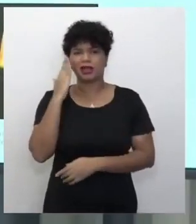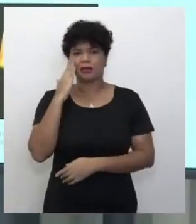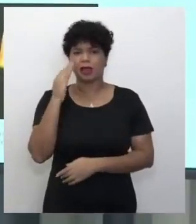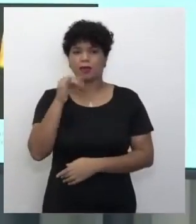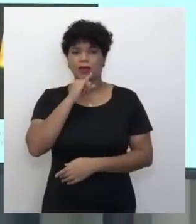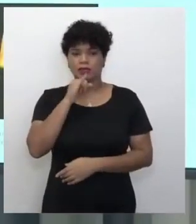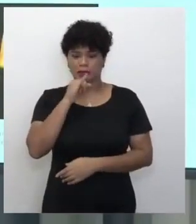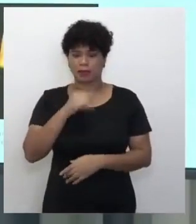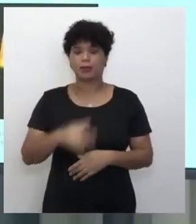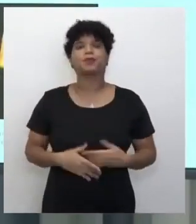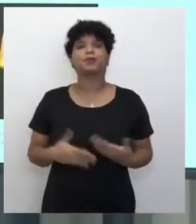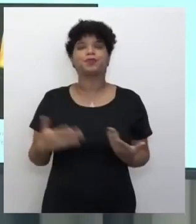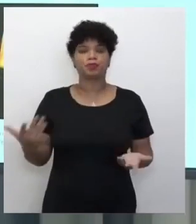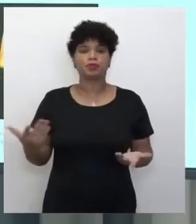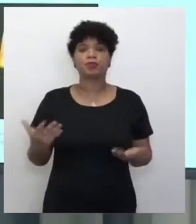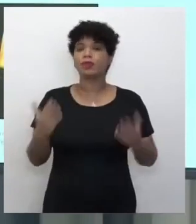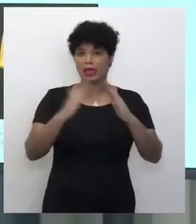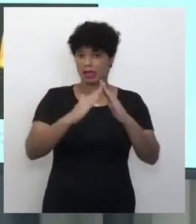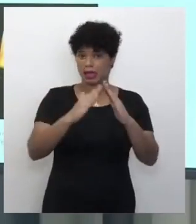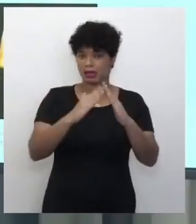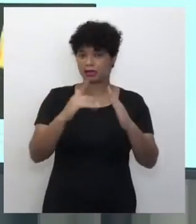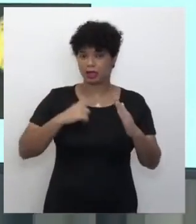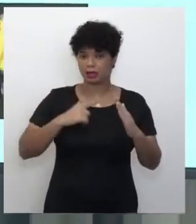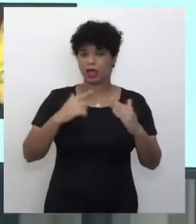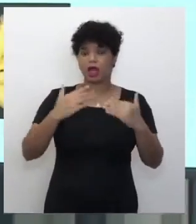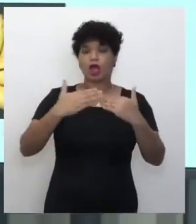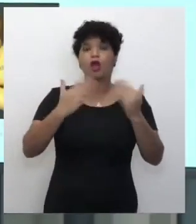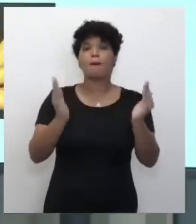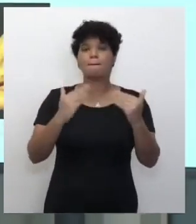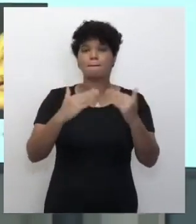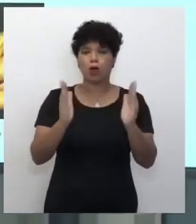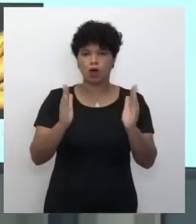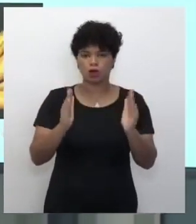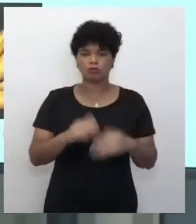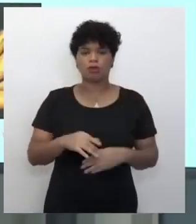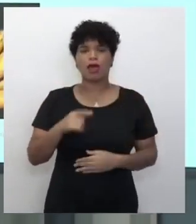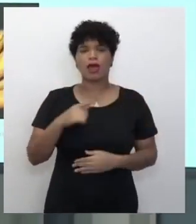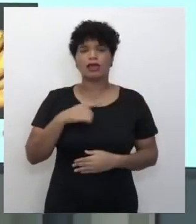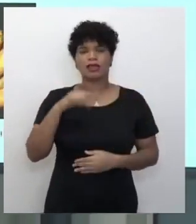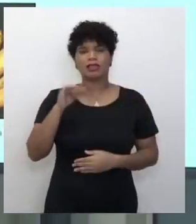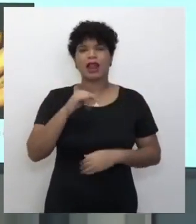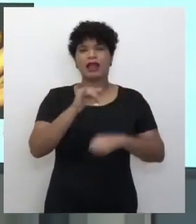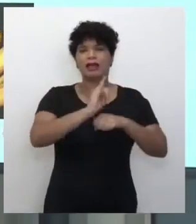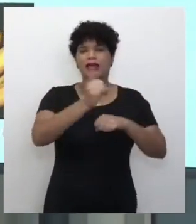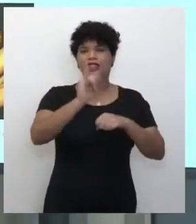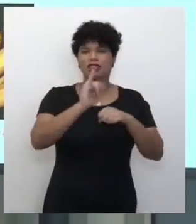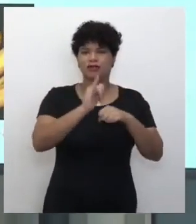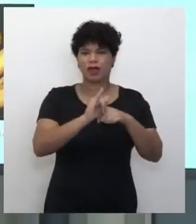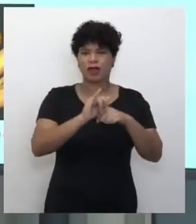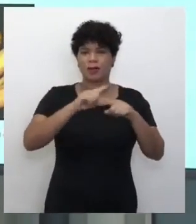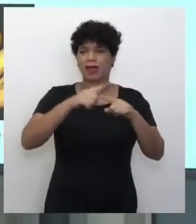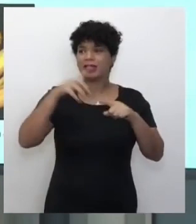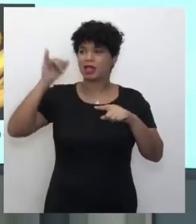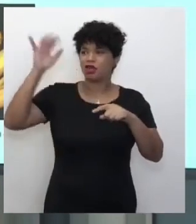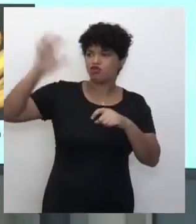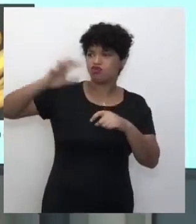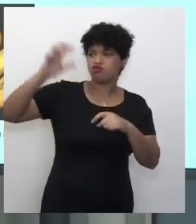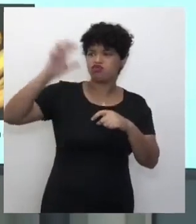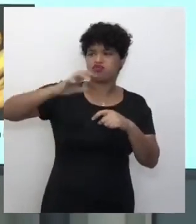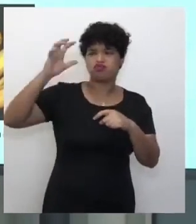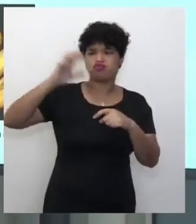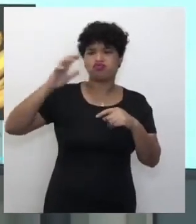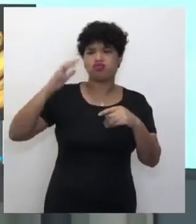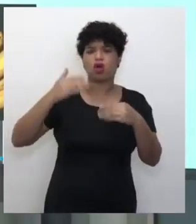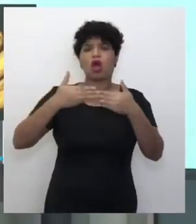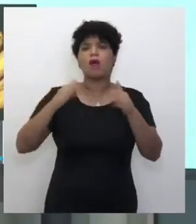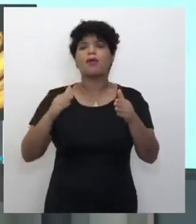ferro principalmente, sobre a ação da chuva, do sereno, etc. e tal, o que